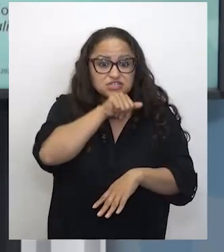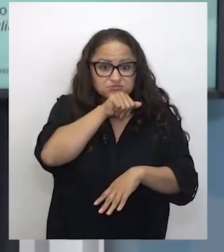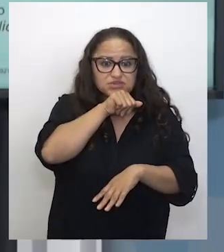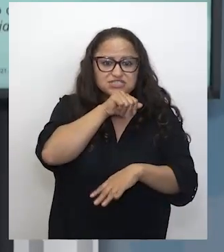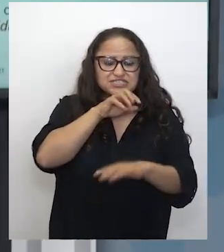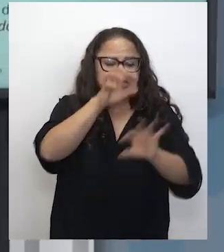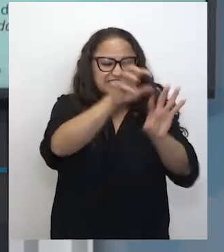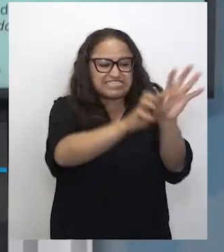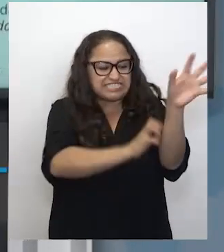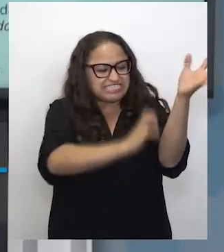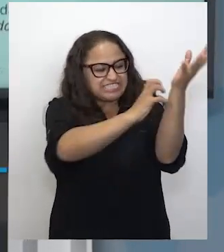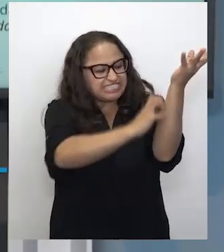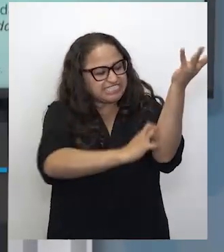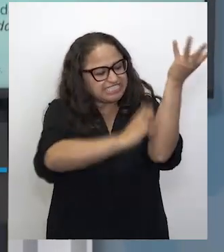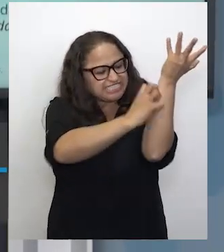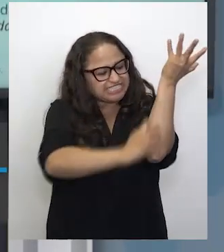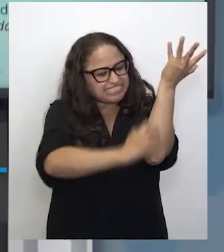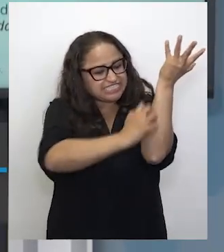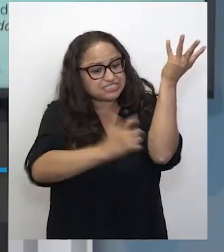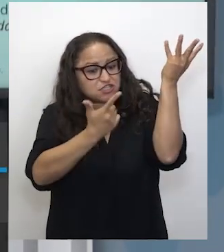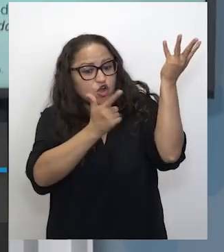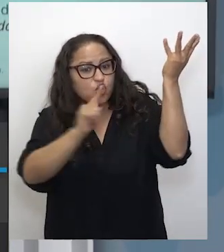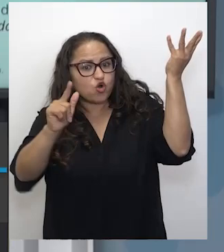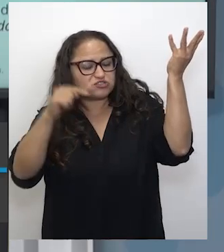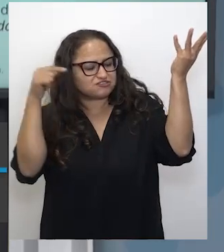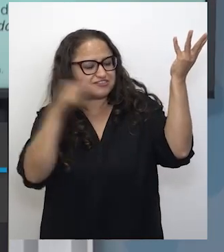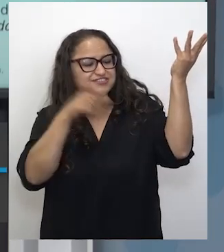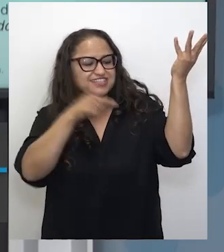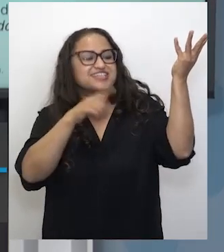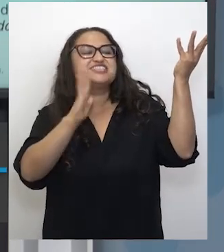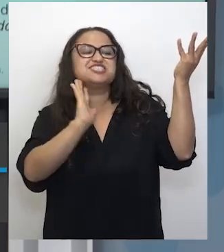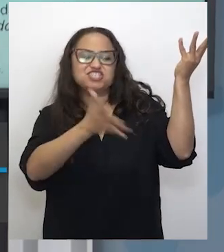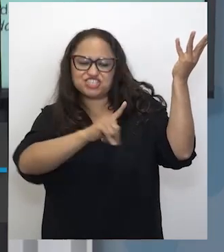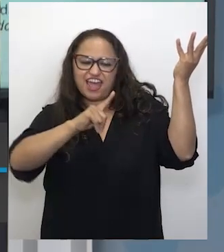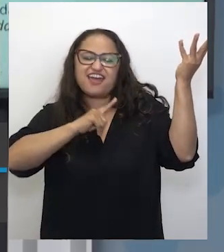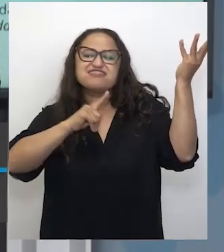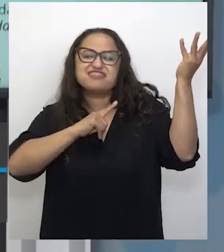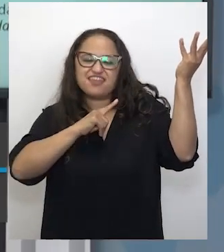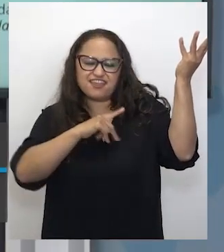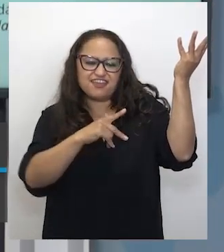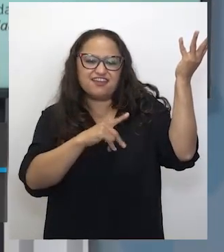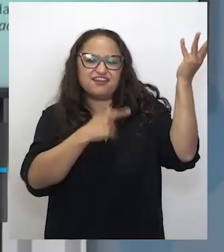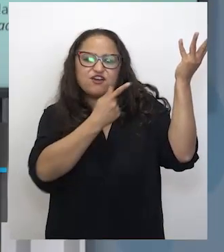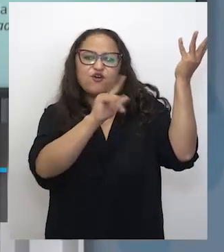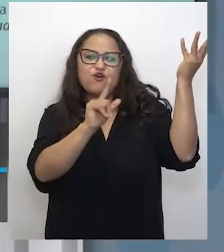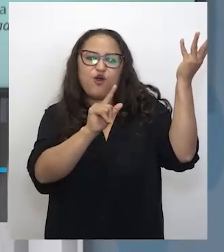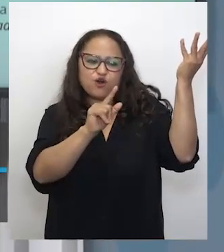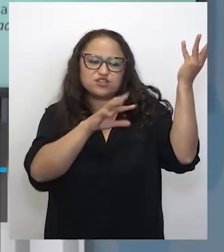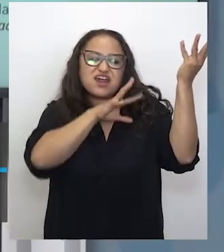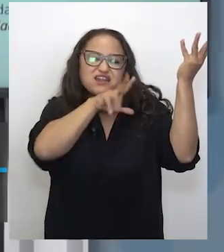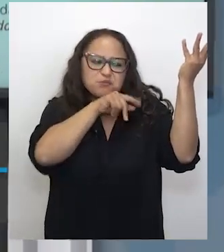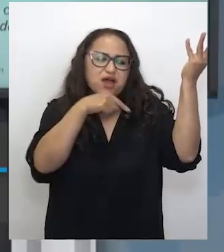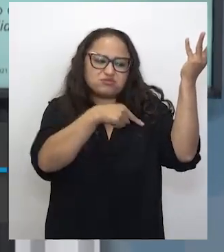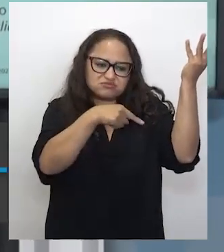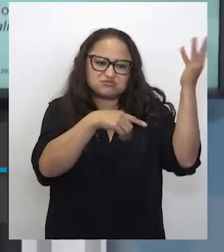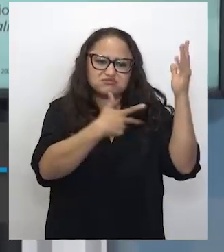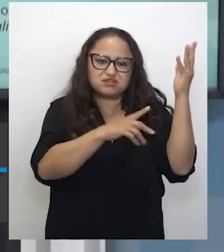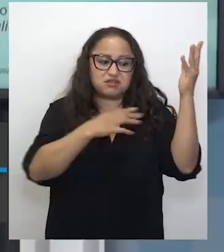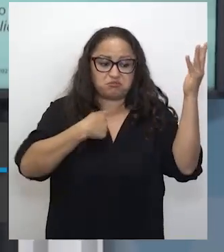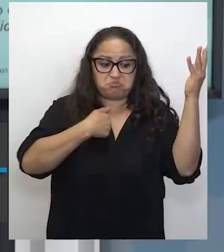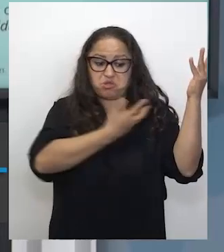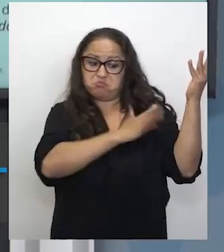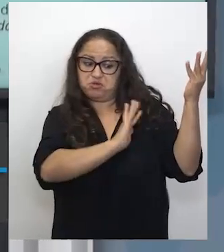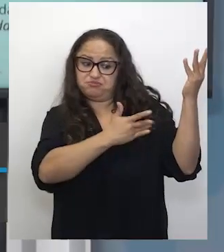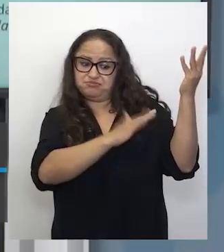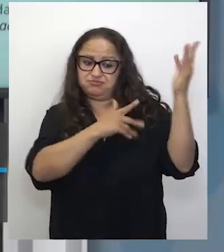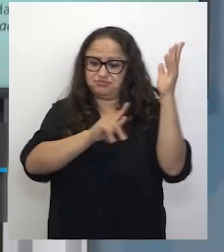arranham cascos de árvores para que outros animais vejam e falem, esse aqui foi o Fernando que raspou isso aqui. Então, não é mais